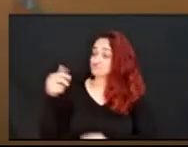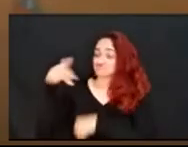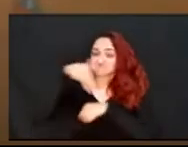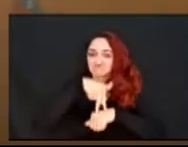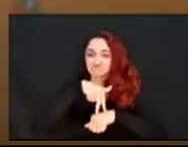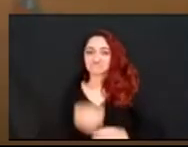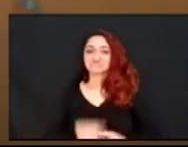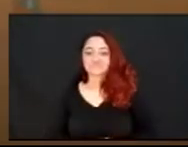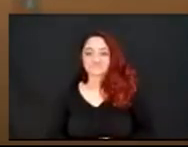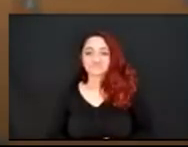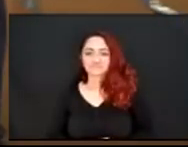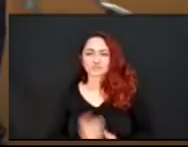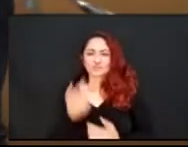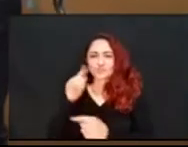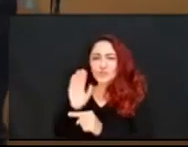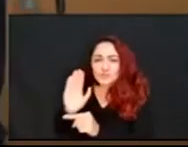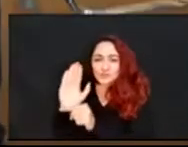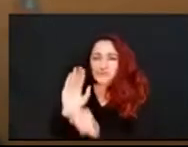se deixa ajudar